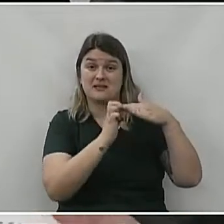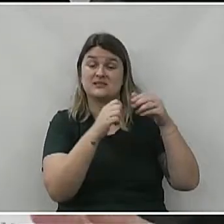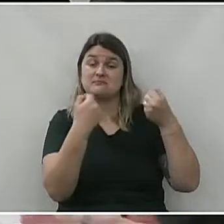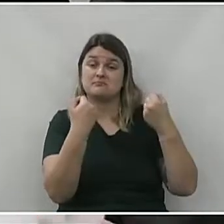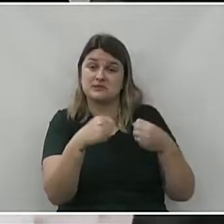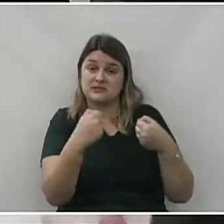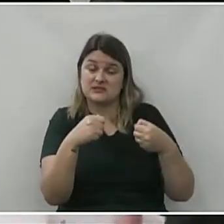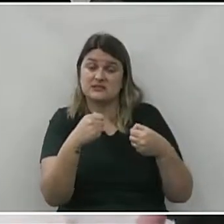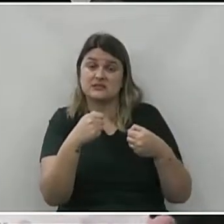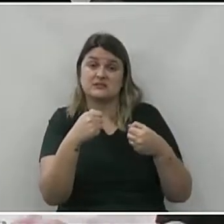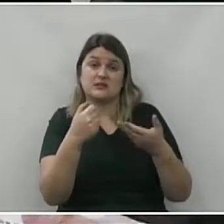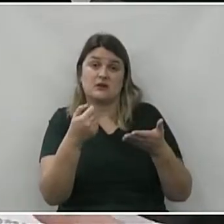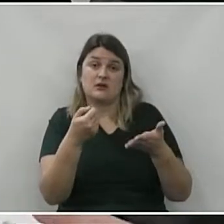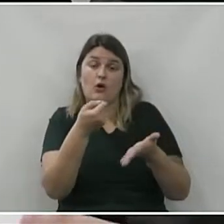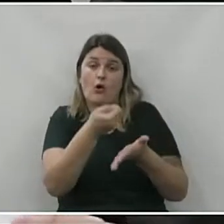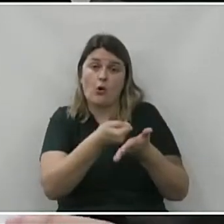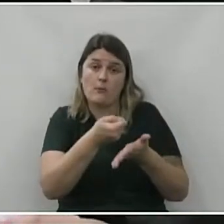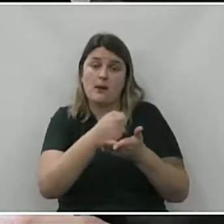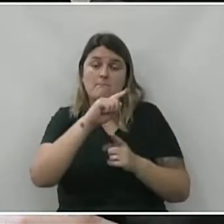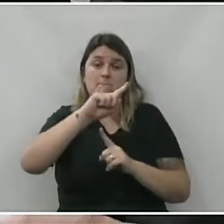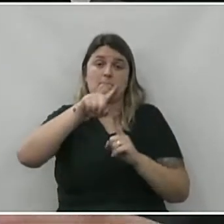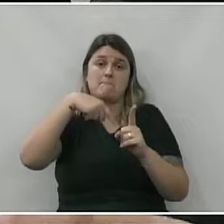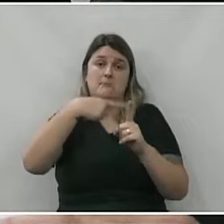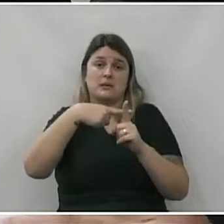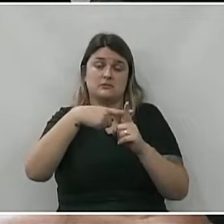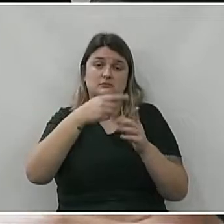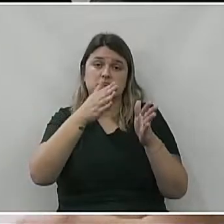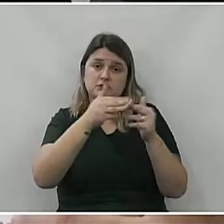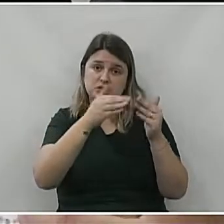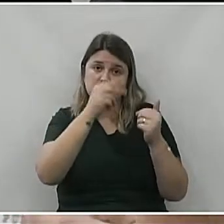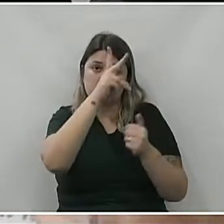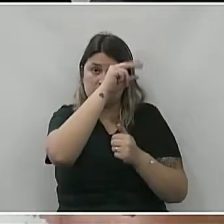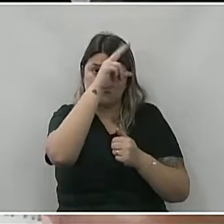não ser rogar junto aí ao Poder Executivo, né,